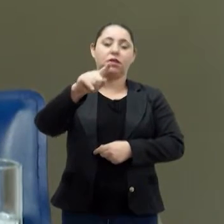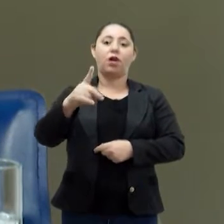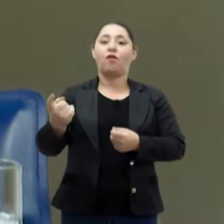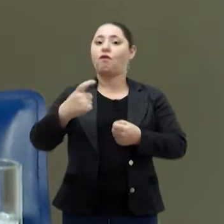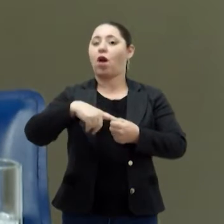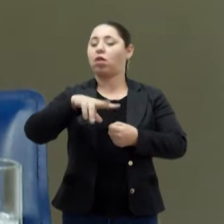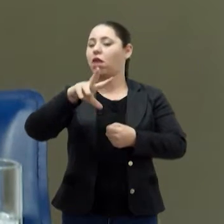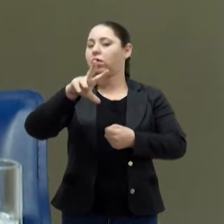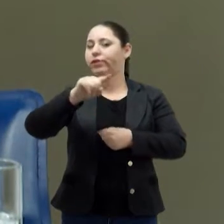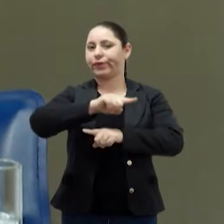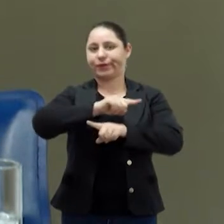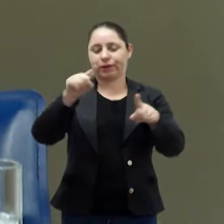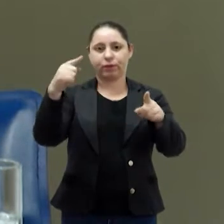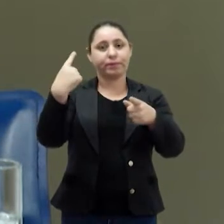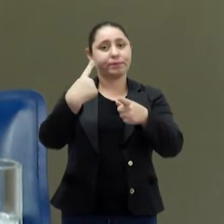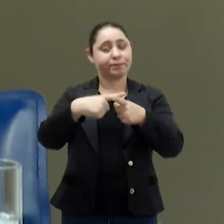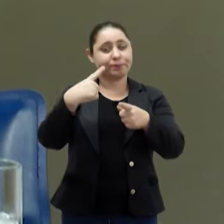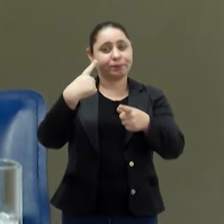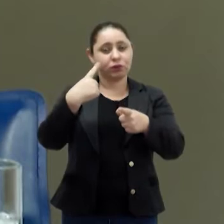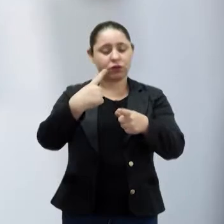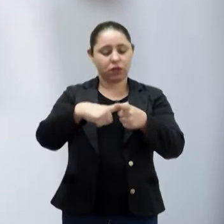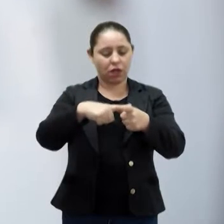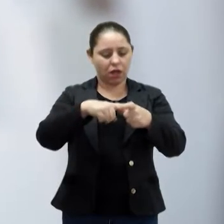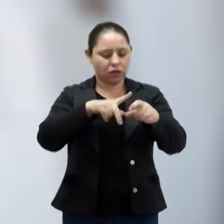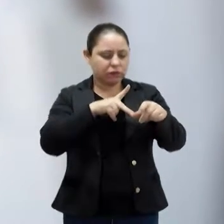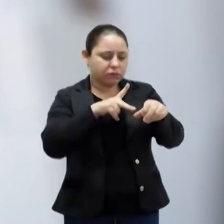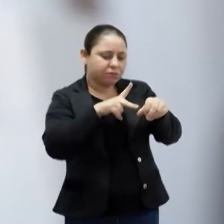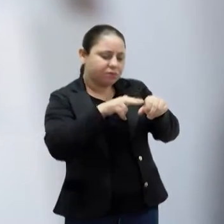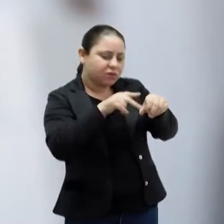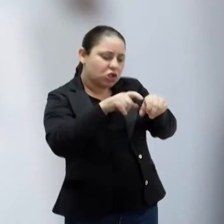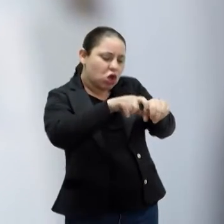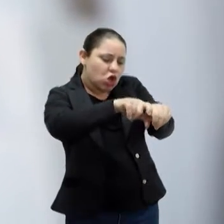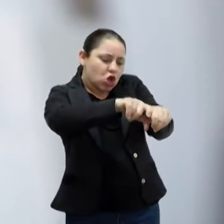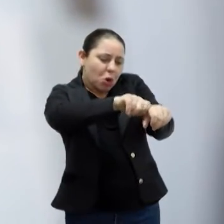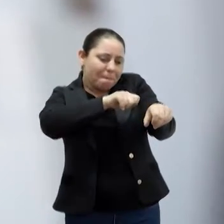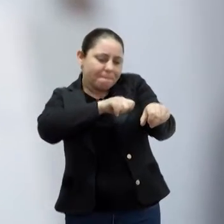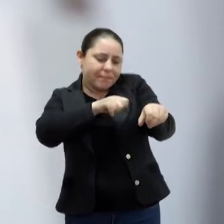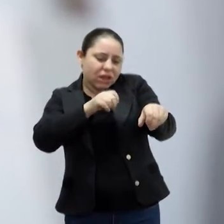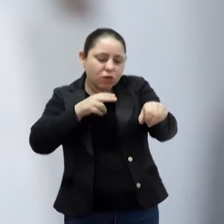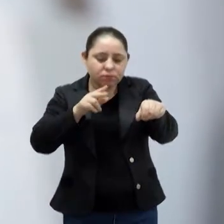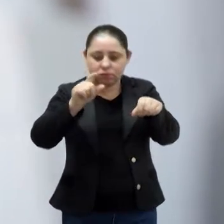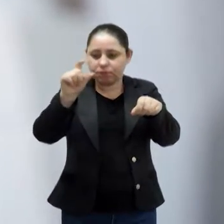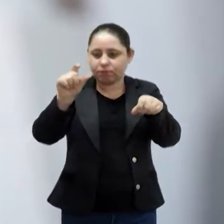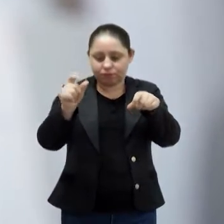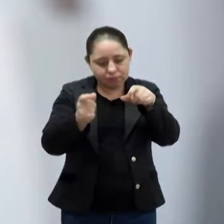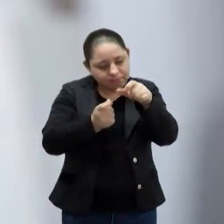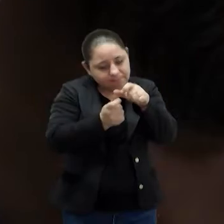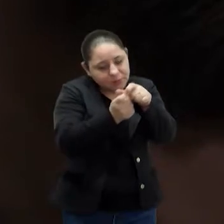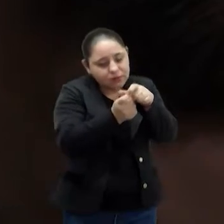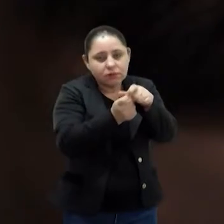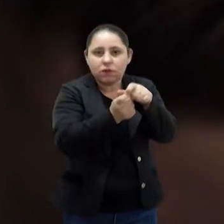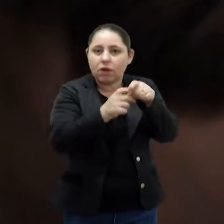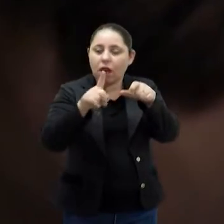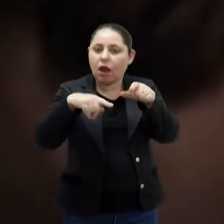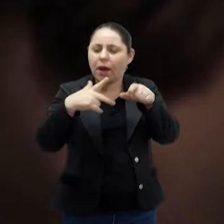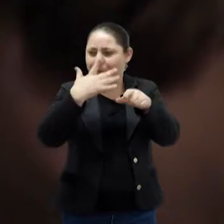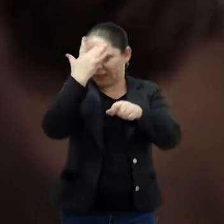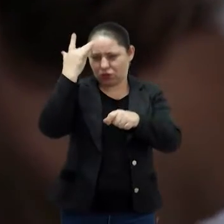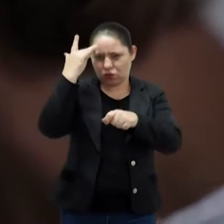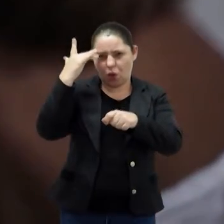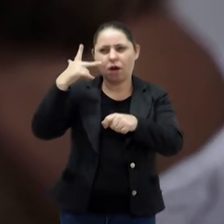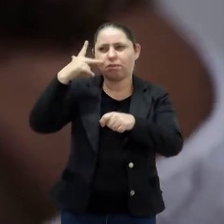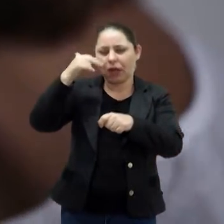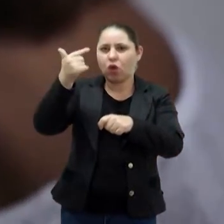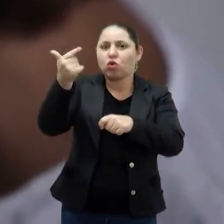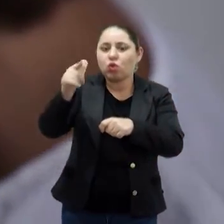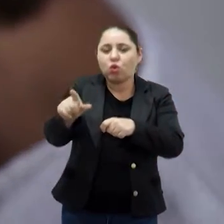não volta depois da cirurgia, porque a gente aspira ela e faz um implante de lente intraocular. Então não é possível um paciente que operou